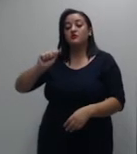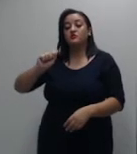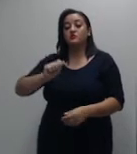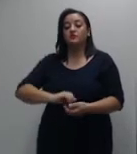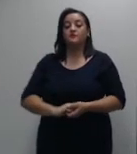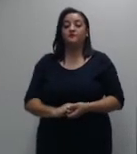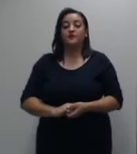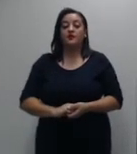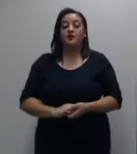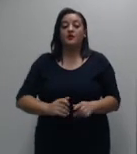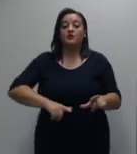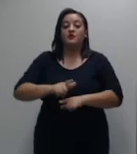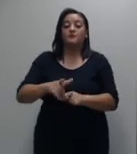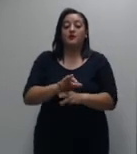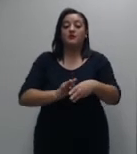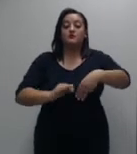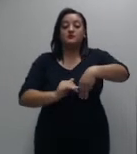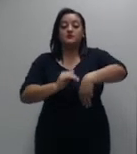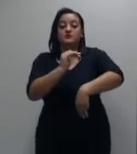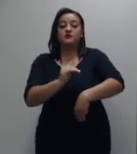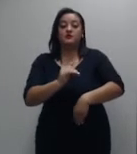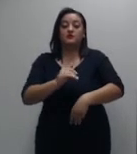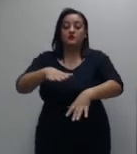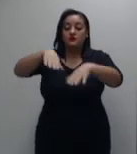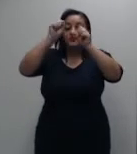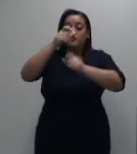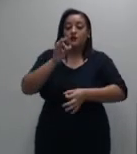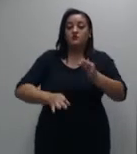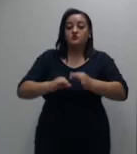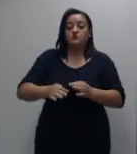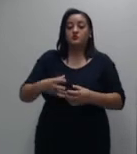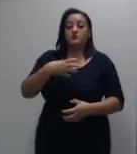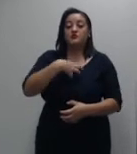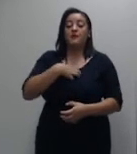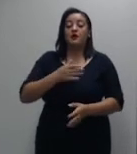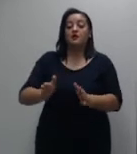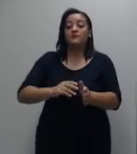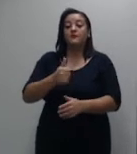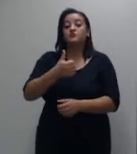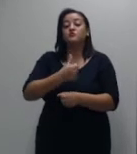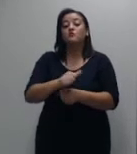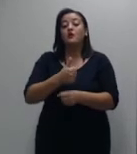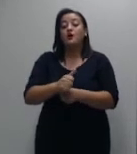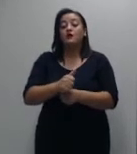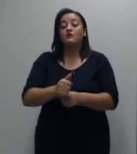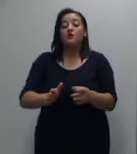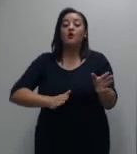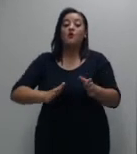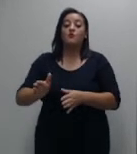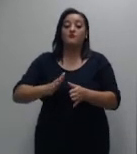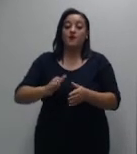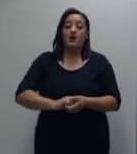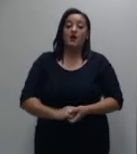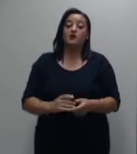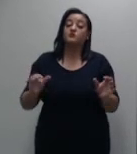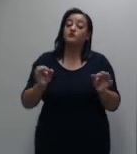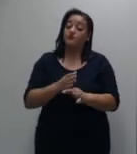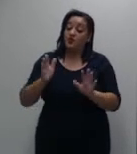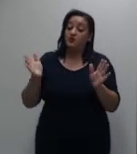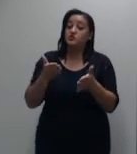e o carro do desembargador do Tribunal de Justiça da Bahia pelo prazo de um ano prazo está prestes a se